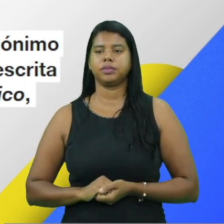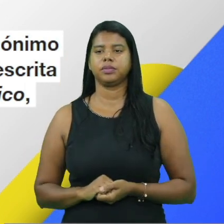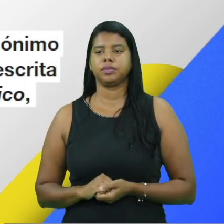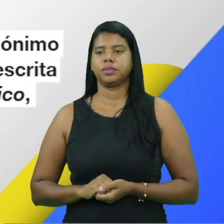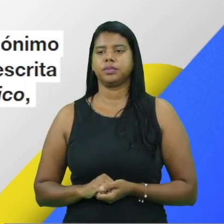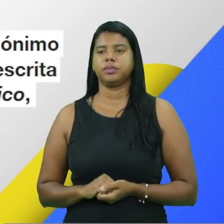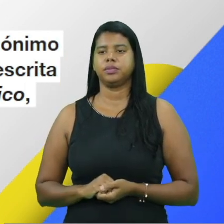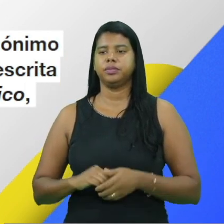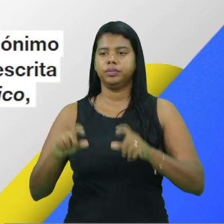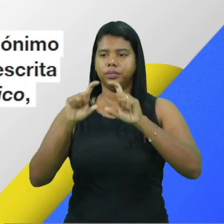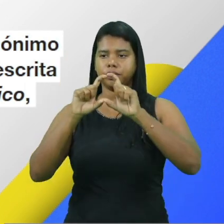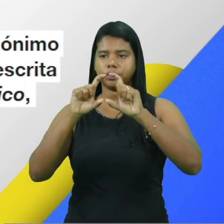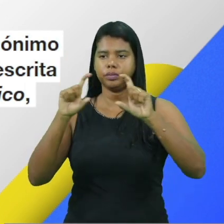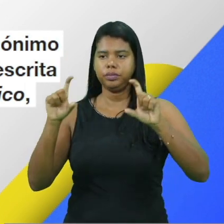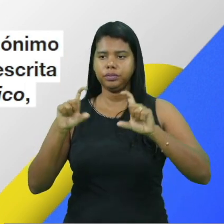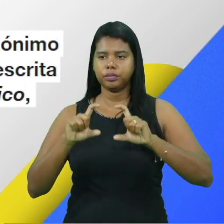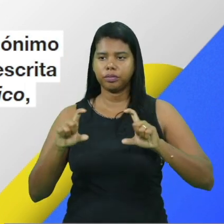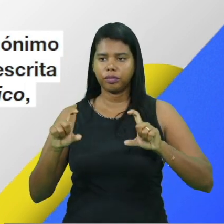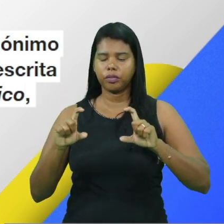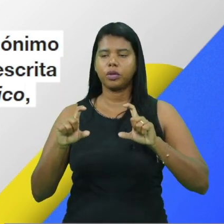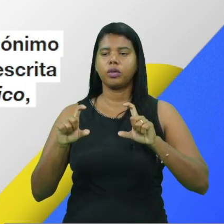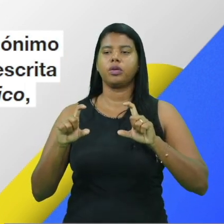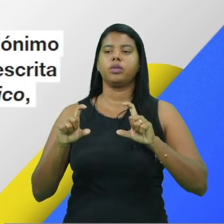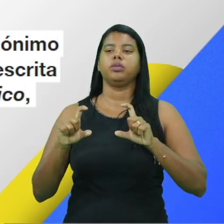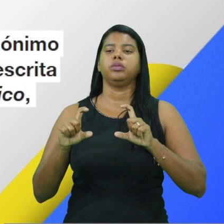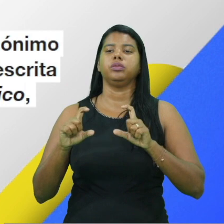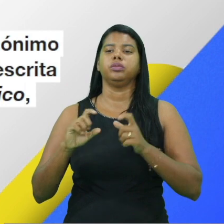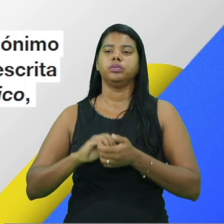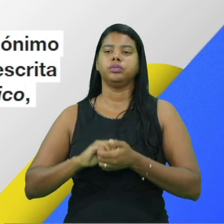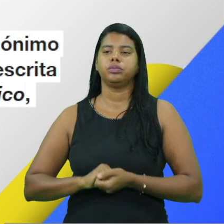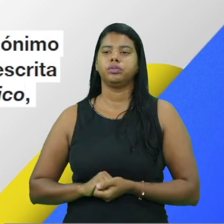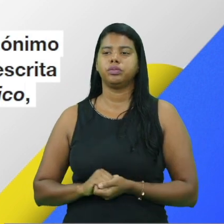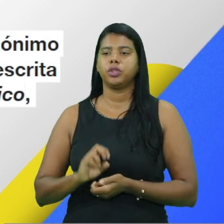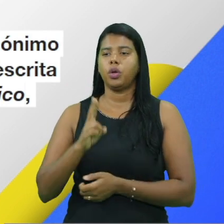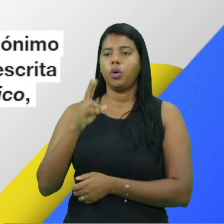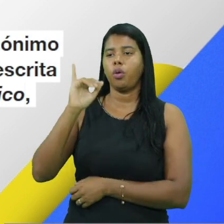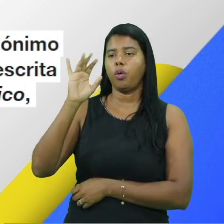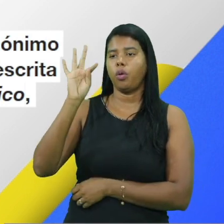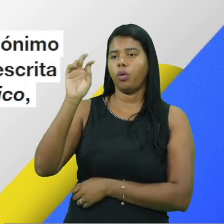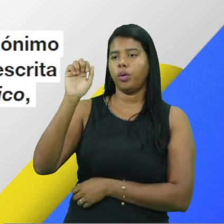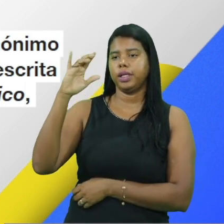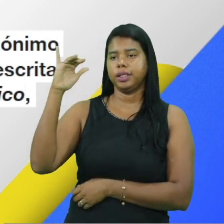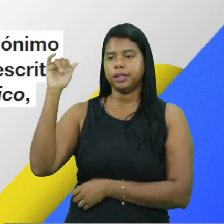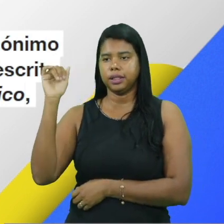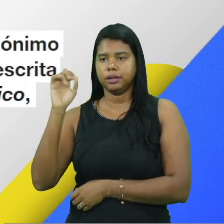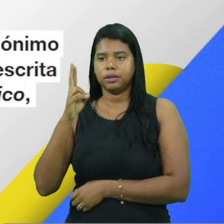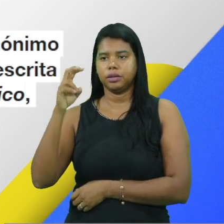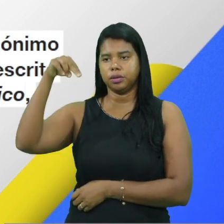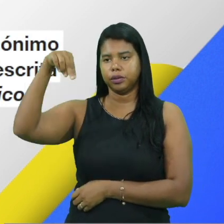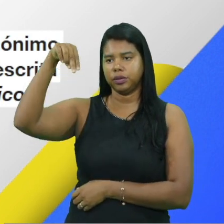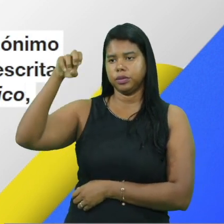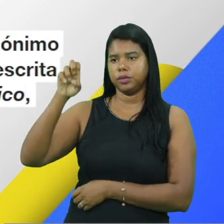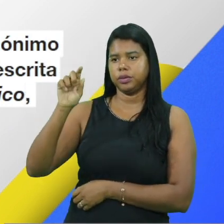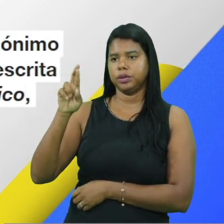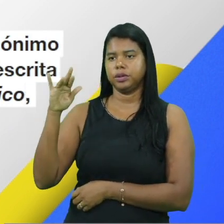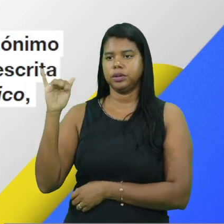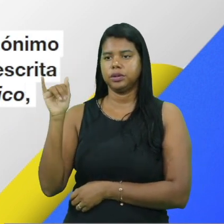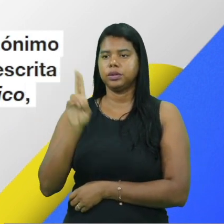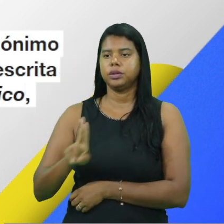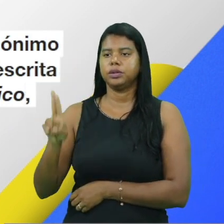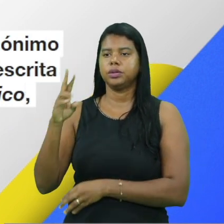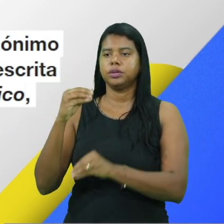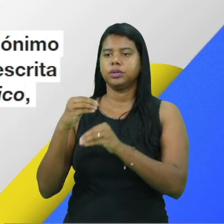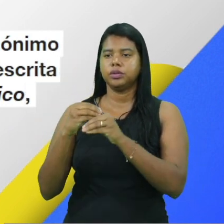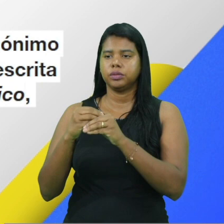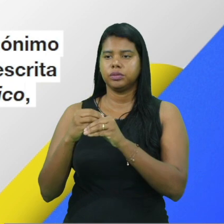ou fonte negrita, fonte itálica. A expressão fonte tipográfica é eventualmente usada como um